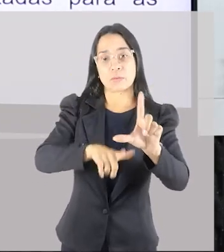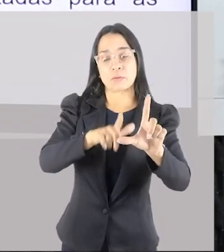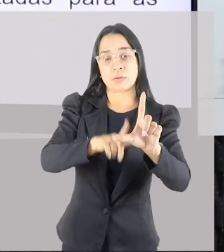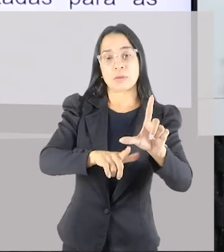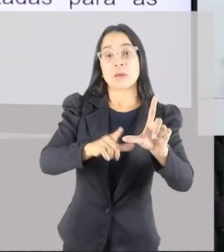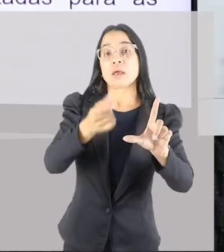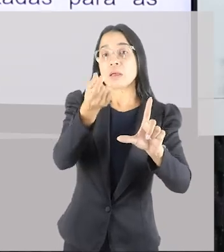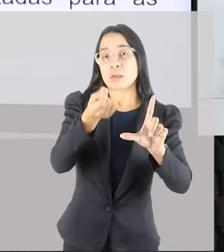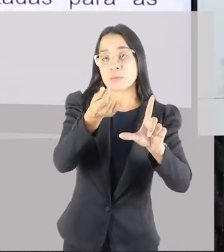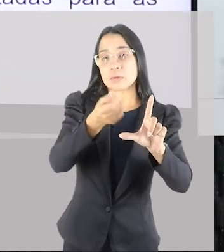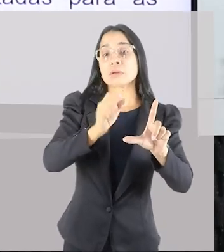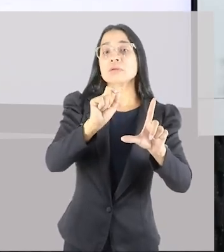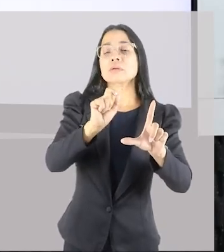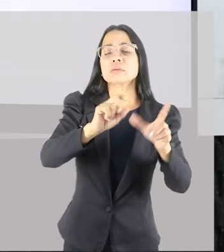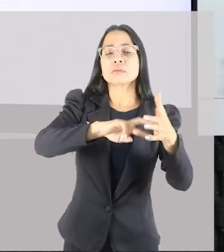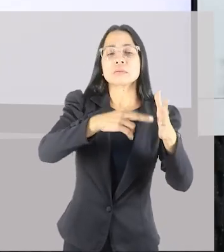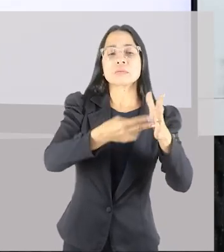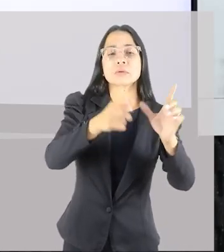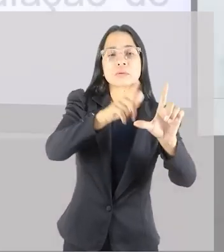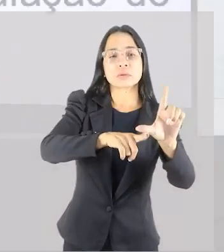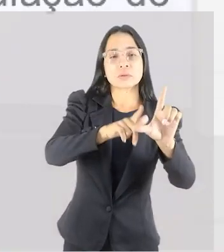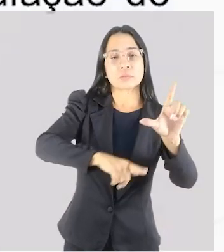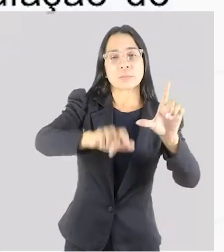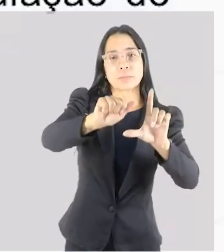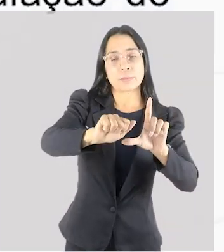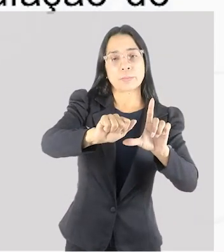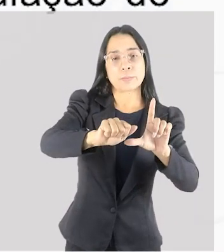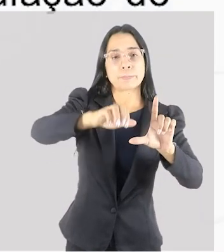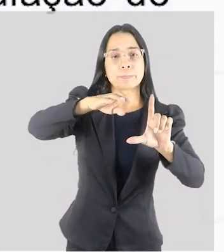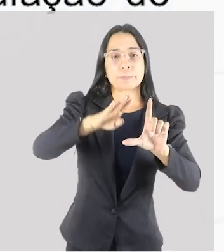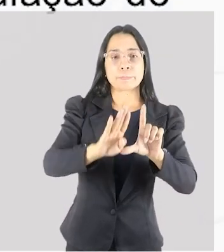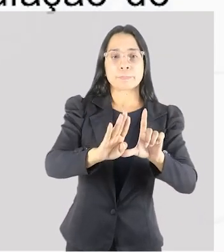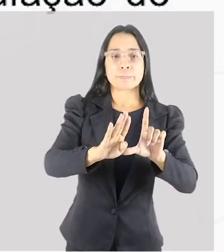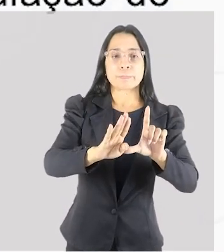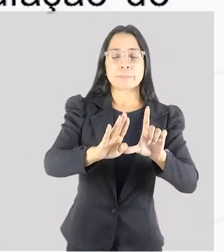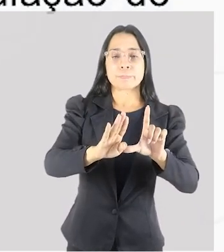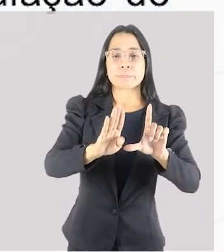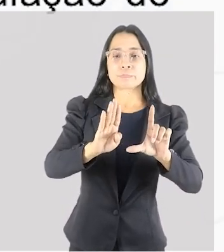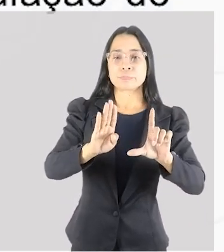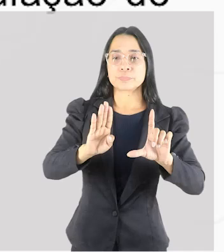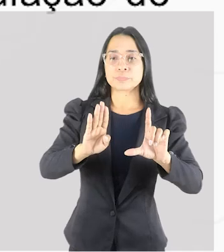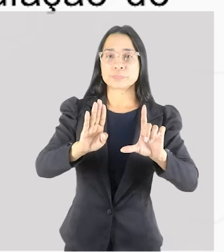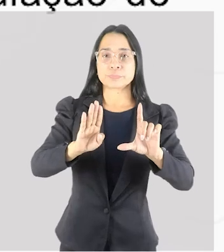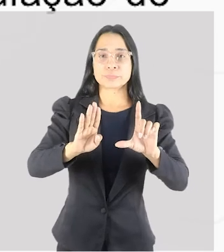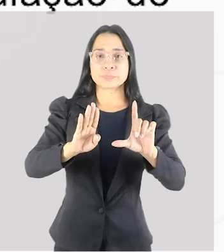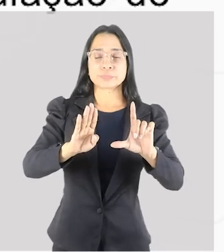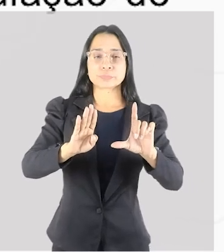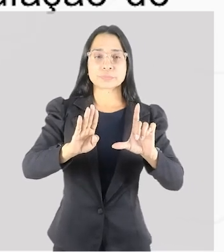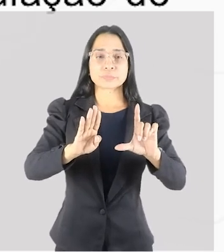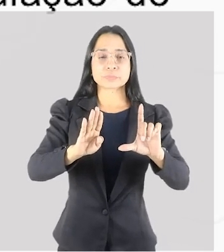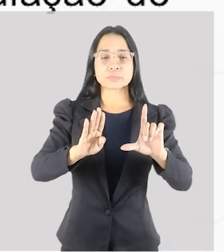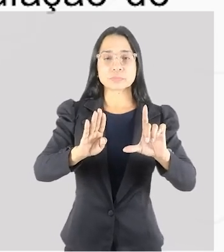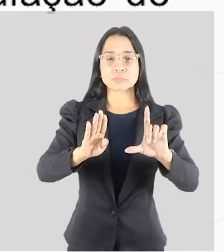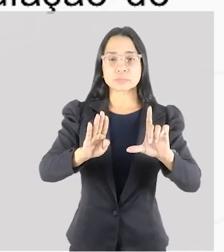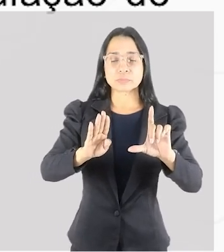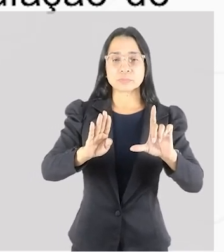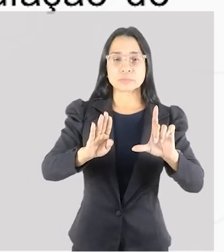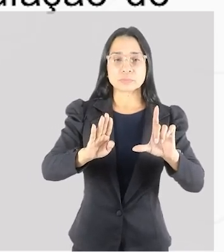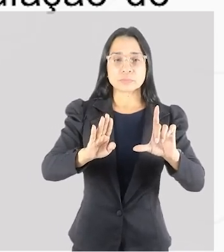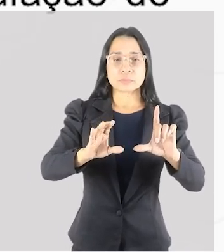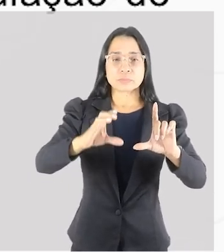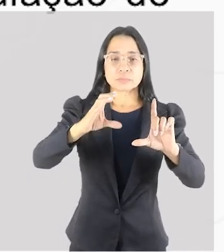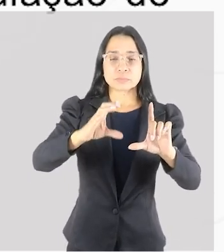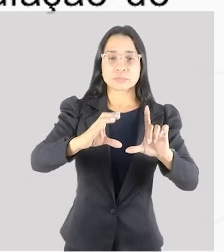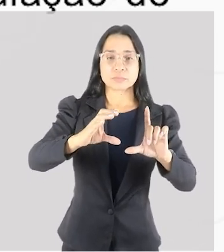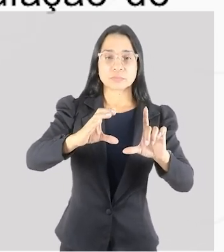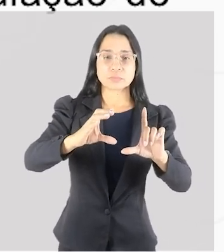culturais entre os povos vender produtos sociais para intelectuais e para apreciadores da cultura